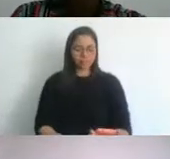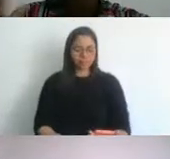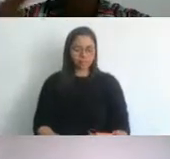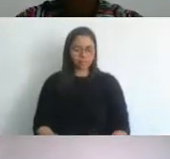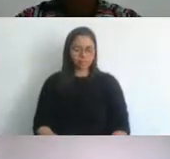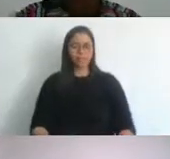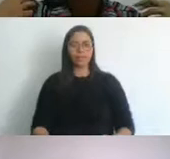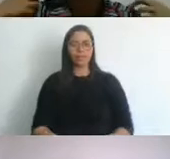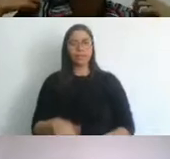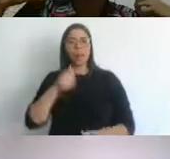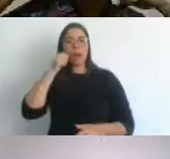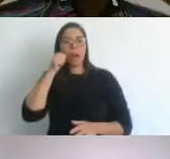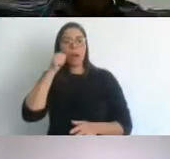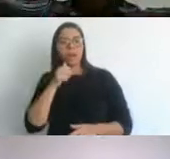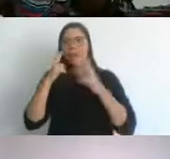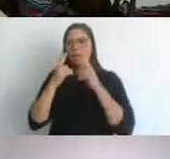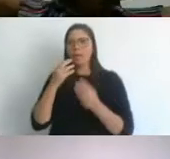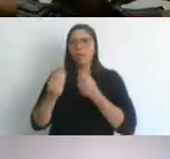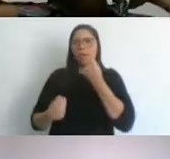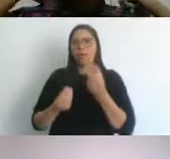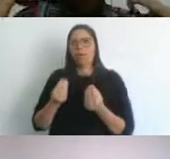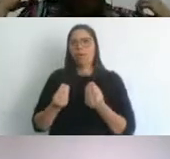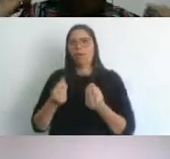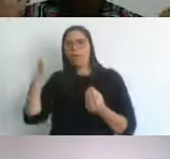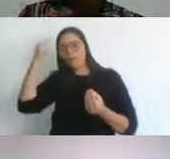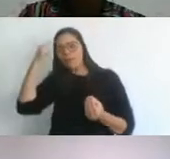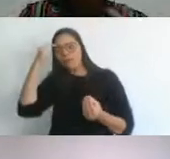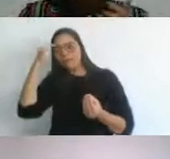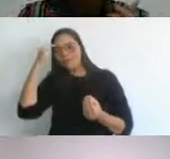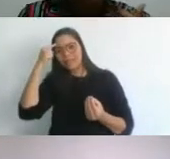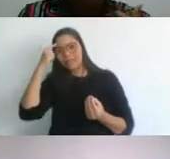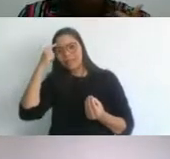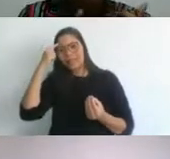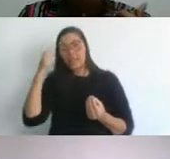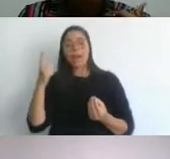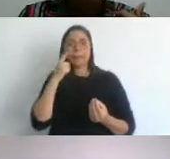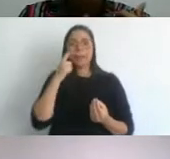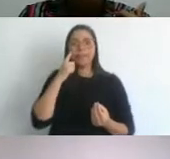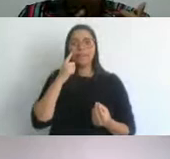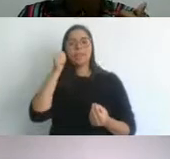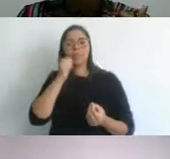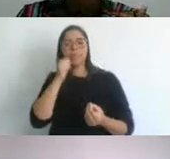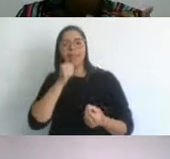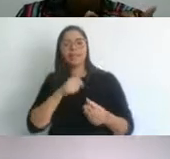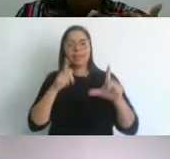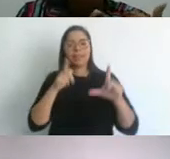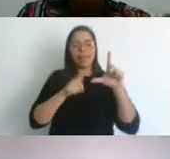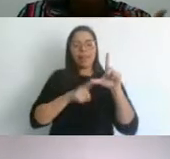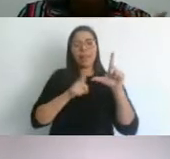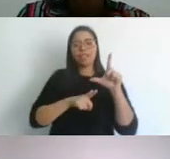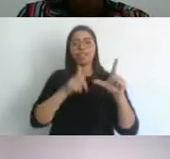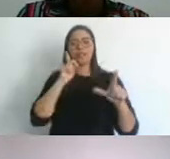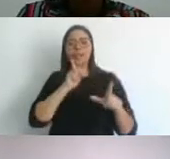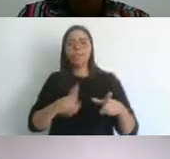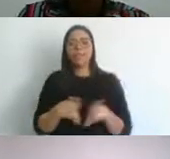Colonial pronto hajam como é que eu penso que não considera comunhão A maternidade ela tá pensando nas mulheres latino-américa ela que fez uma ligação muito bacana com